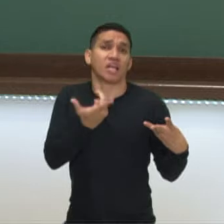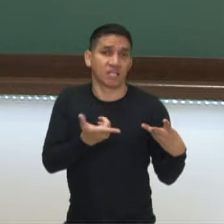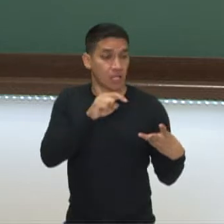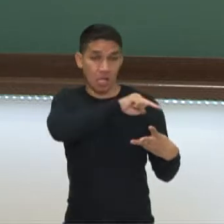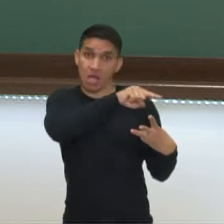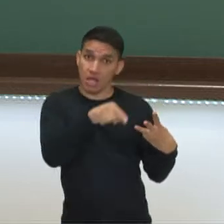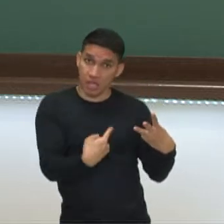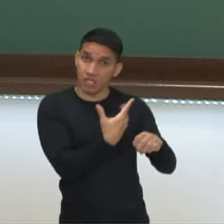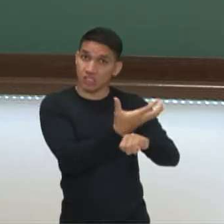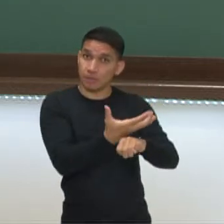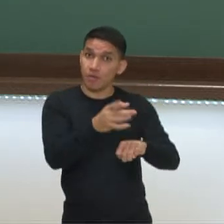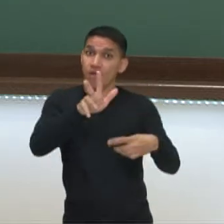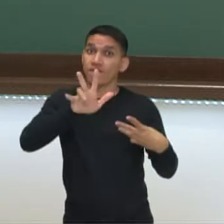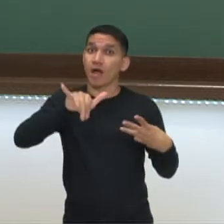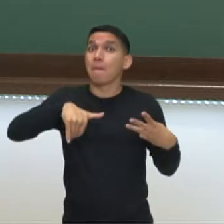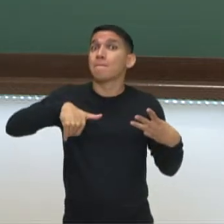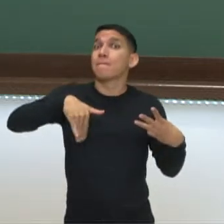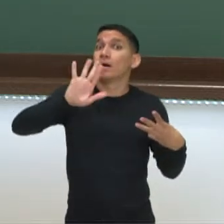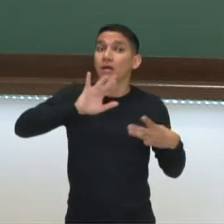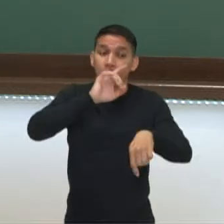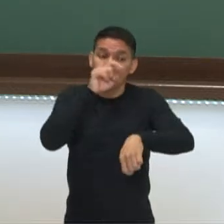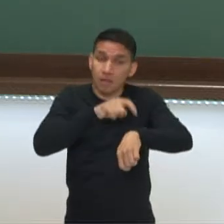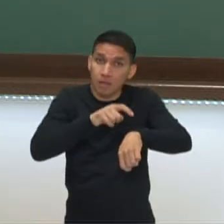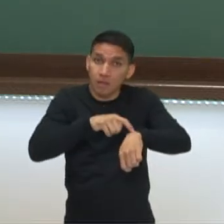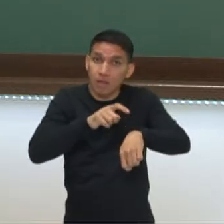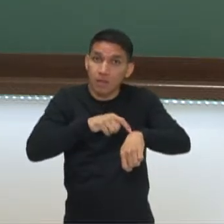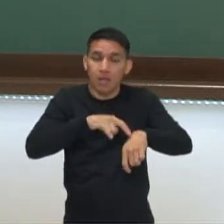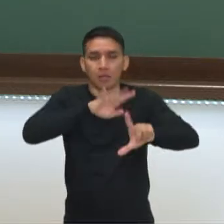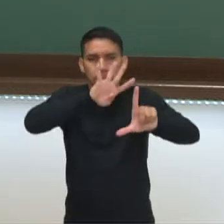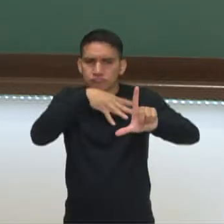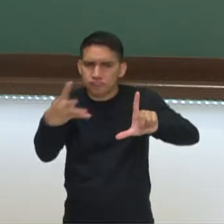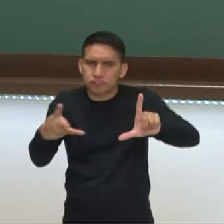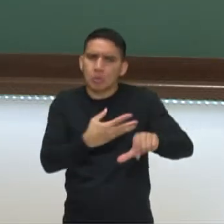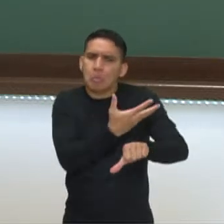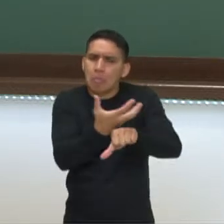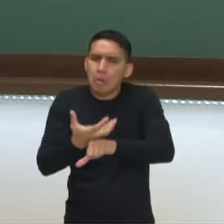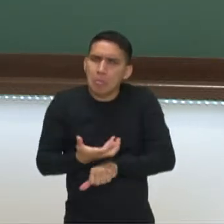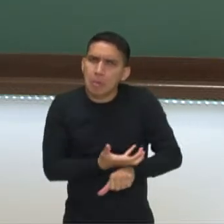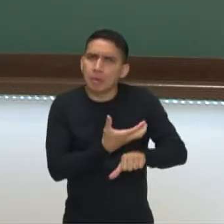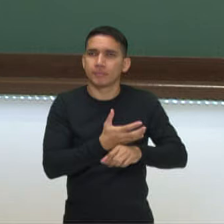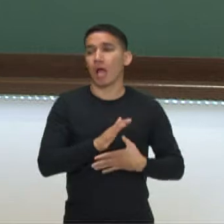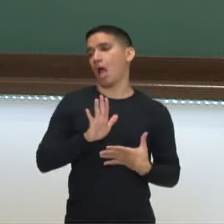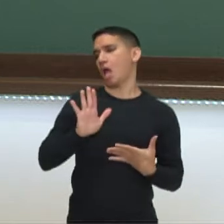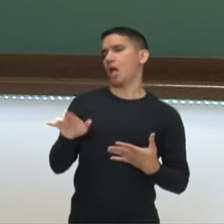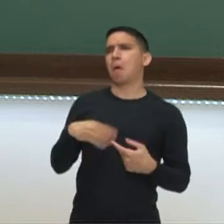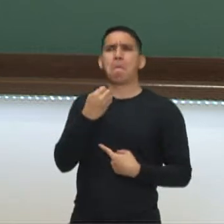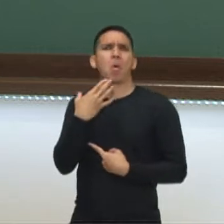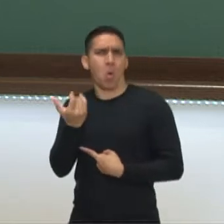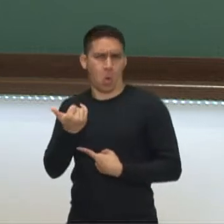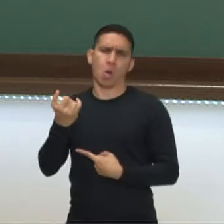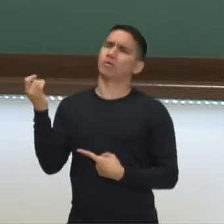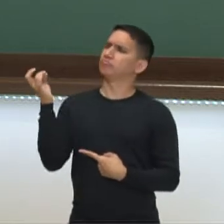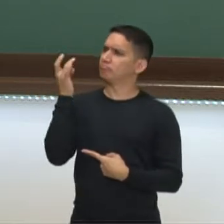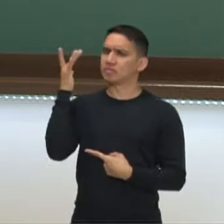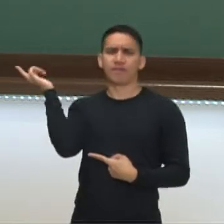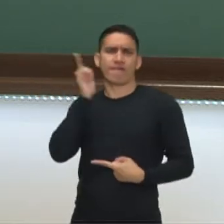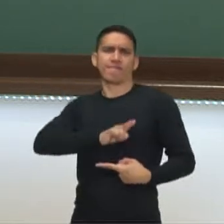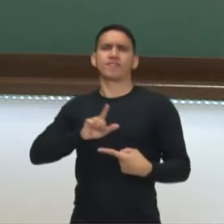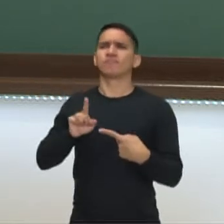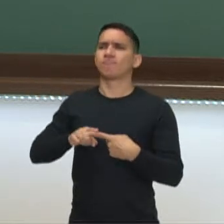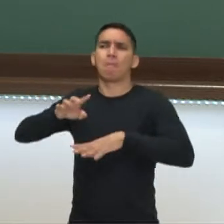exemplo, que você vai investir o seu tempo em um cronograma de estudo. Ah, você manda muito bem em matemática, né? Consegue